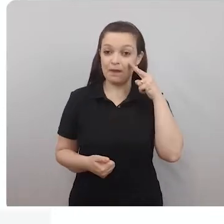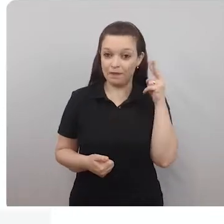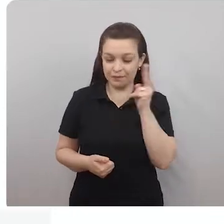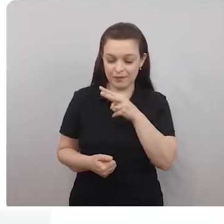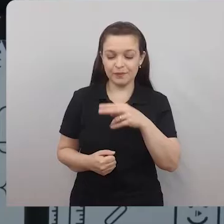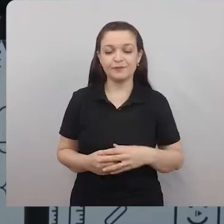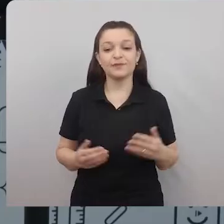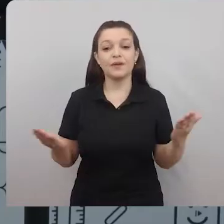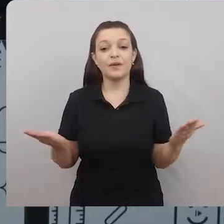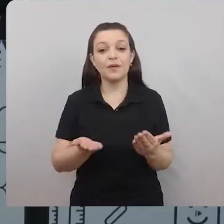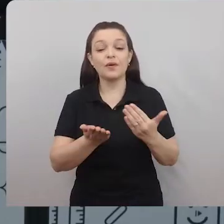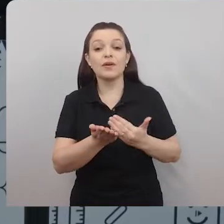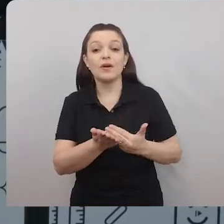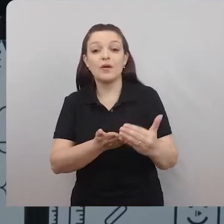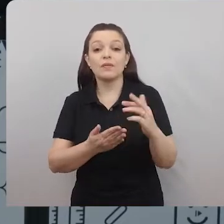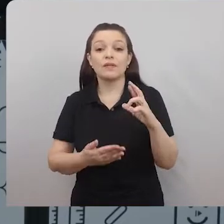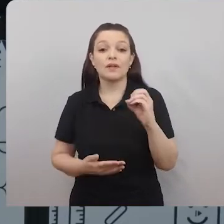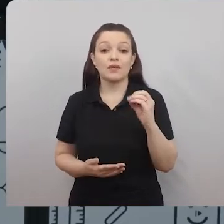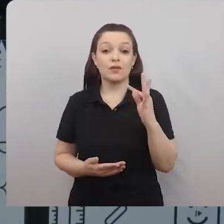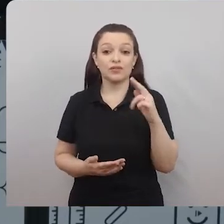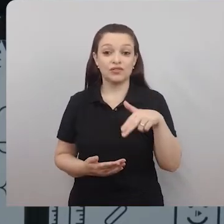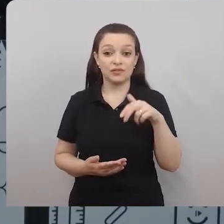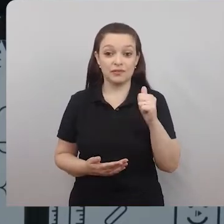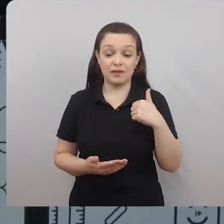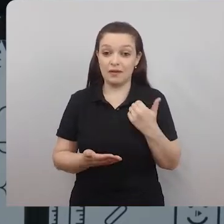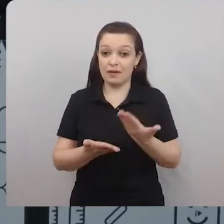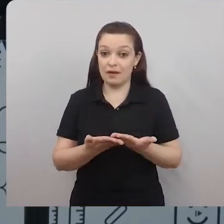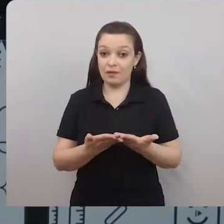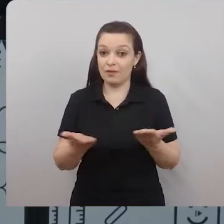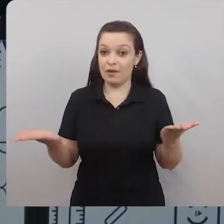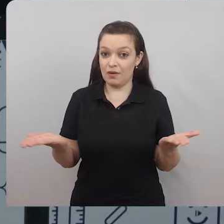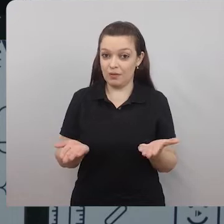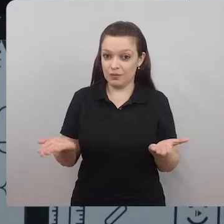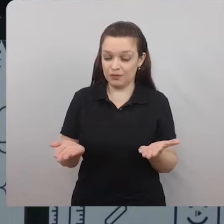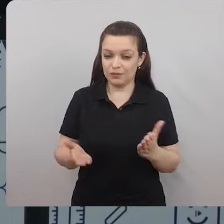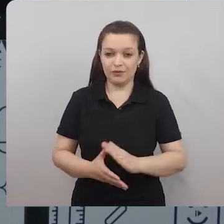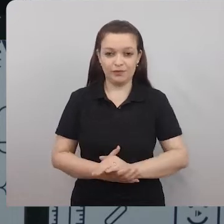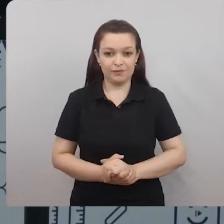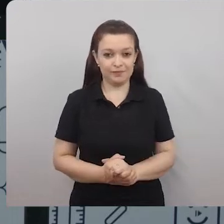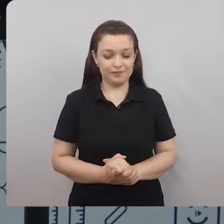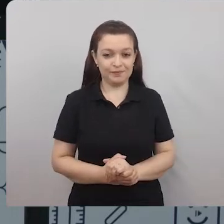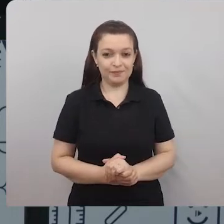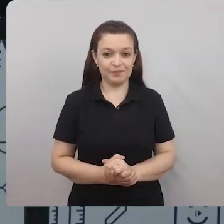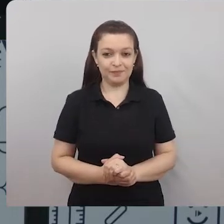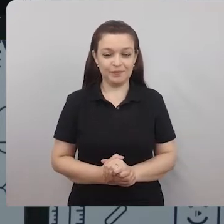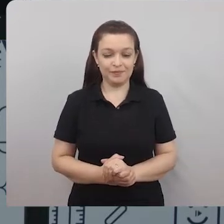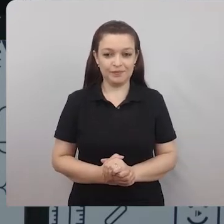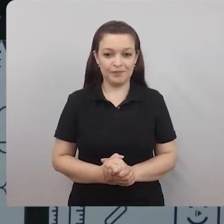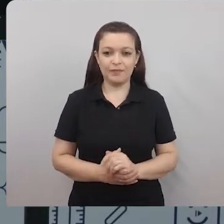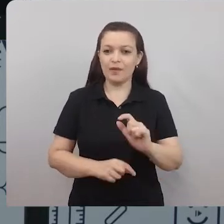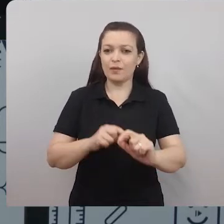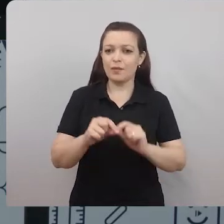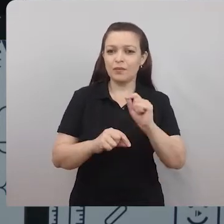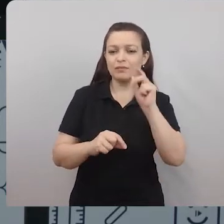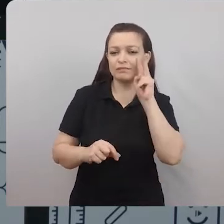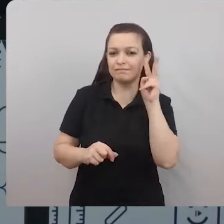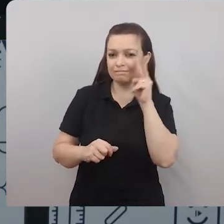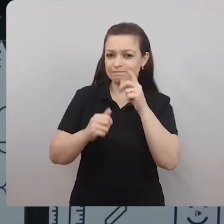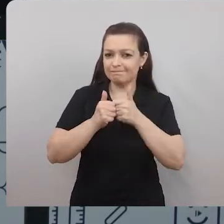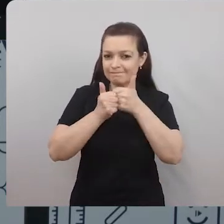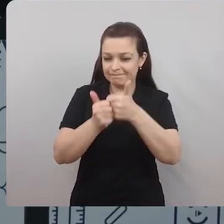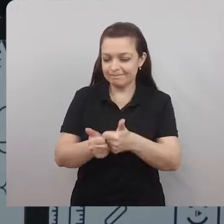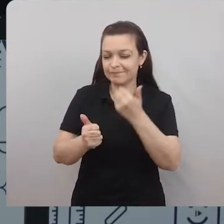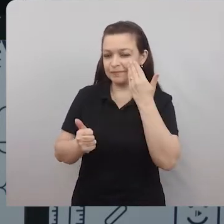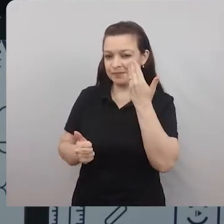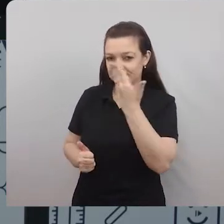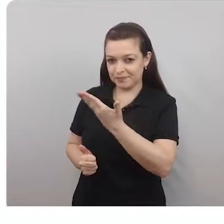Muito bem, vamos então para a nossa rotina. O que será que teremos na aula de hoje? Acompanhe comigo. Olhem lá